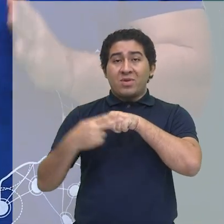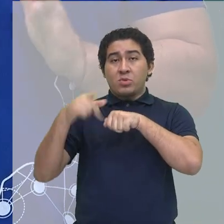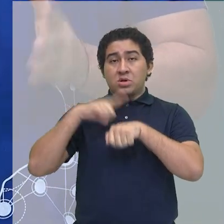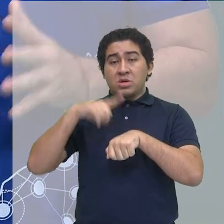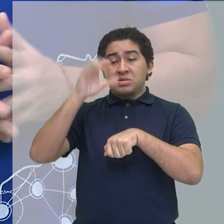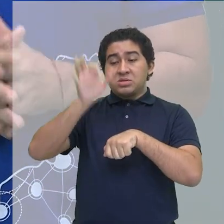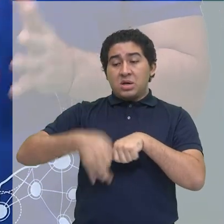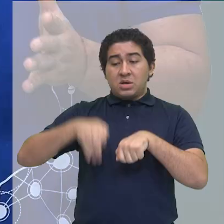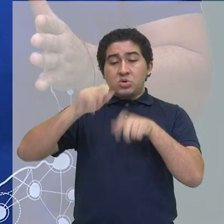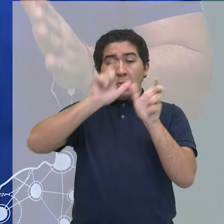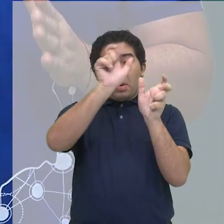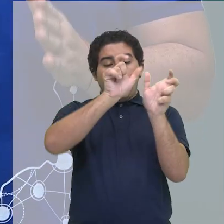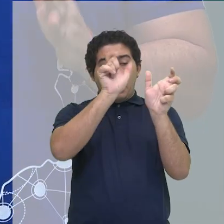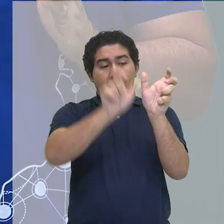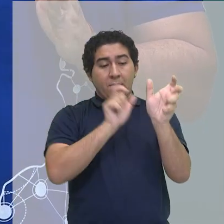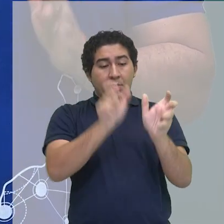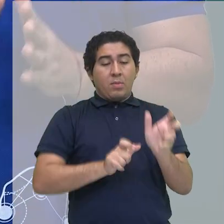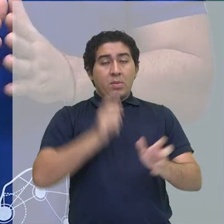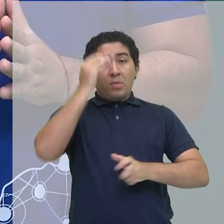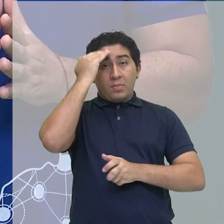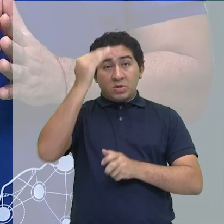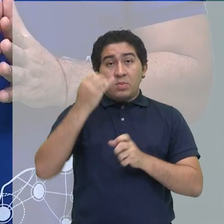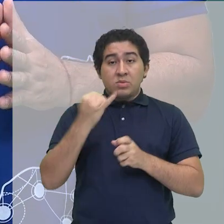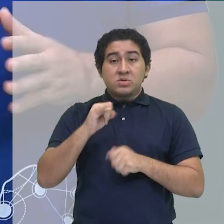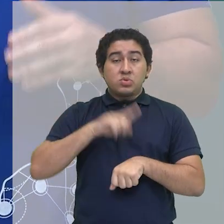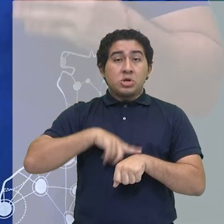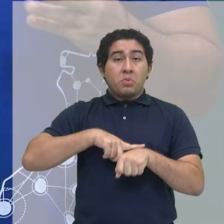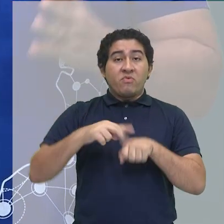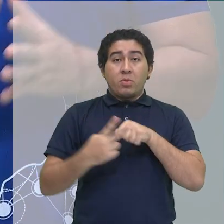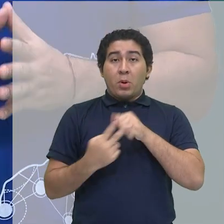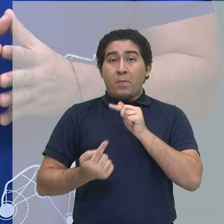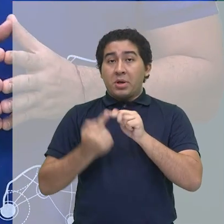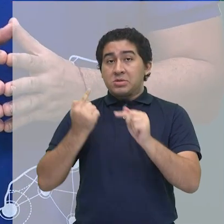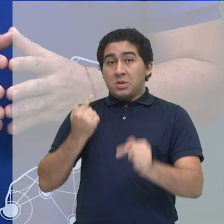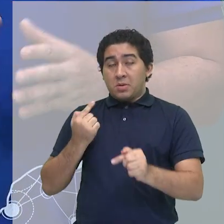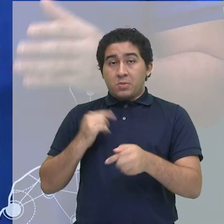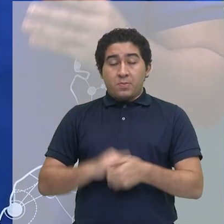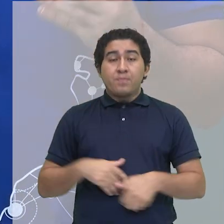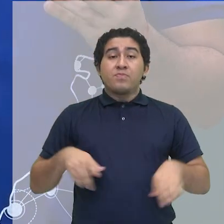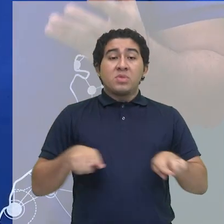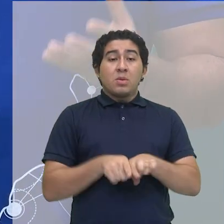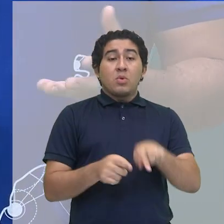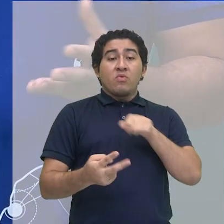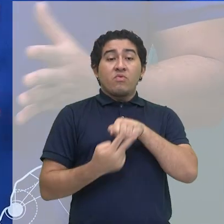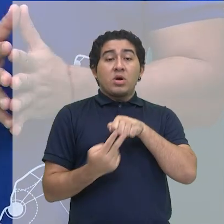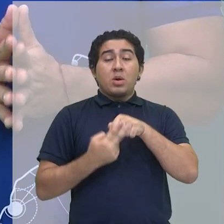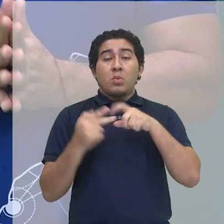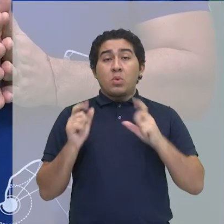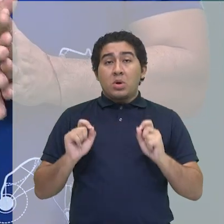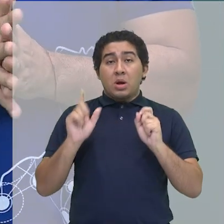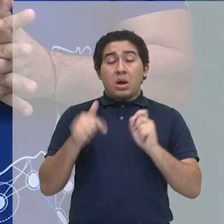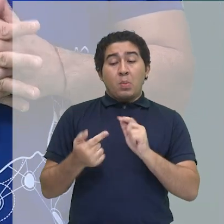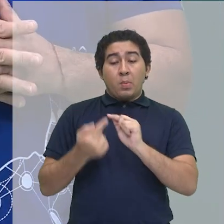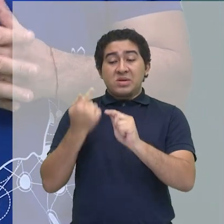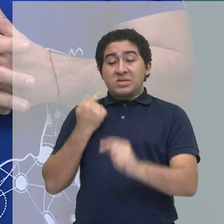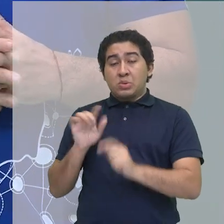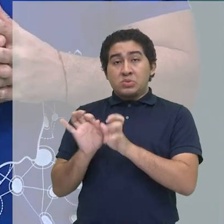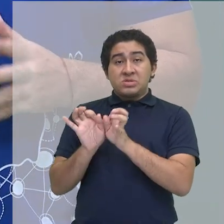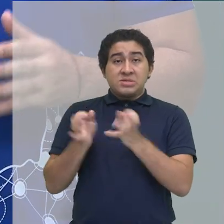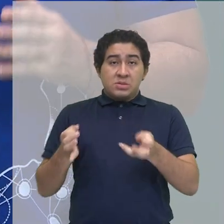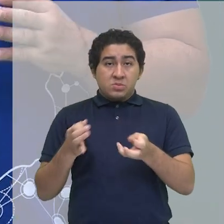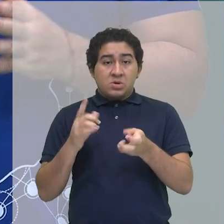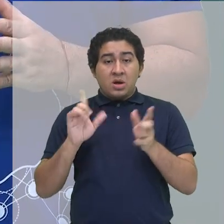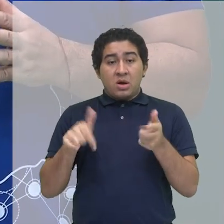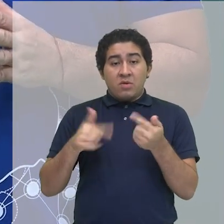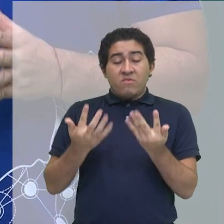conjugação, especialmente no passado. E eles são aqueles que o passado simples é terminado